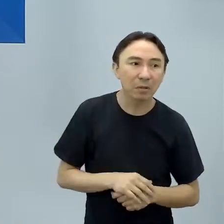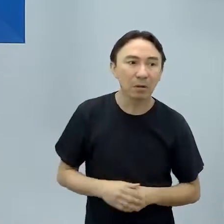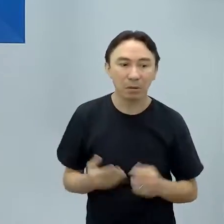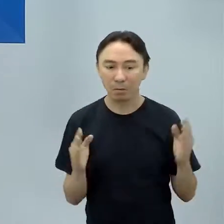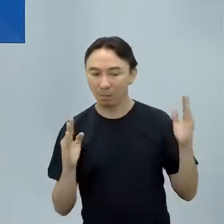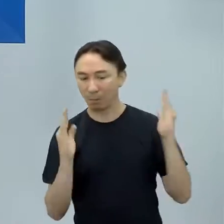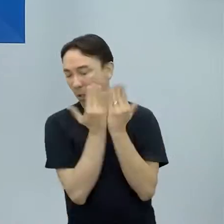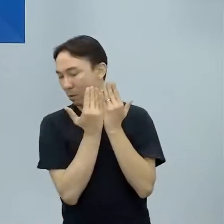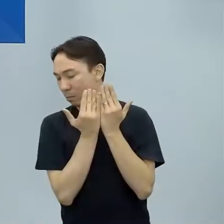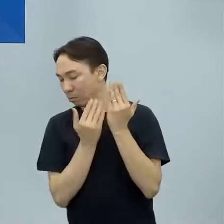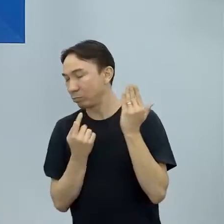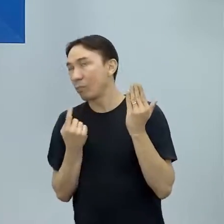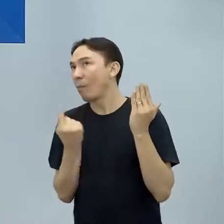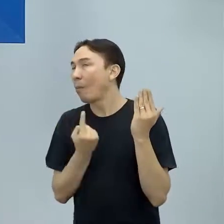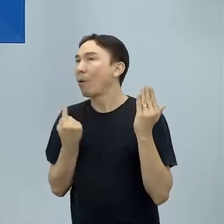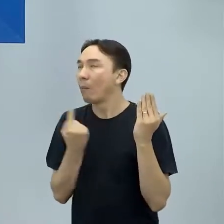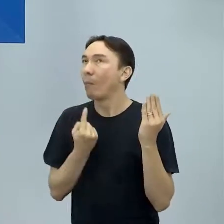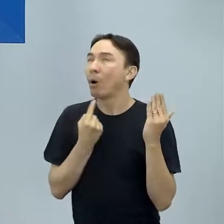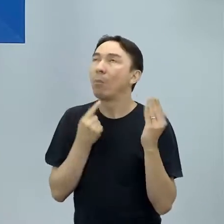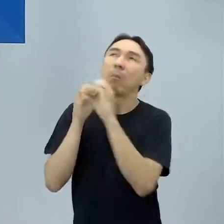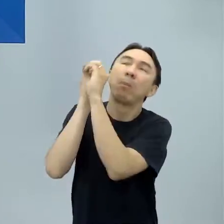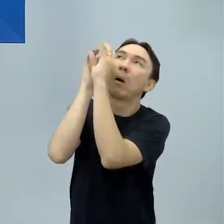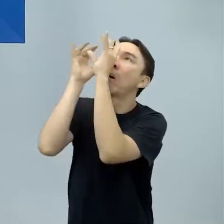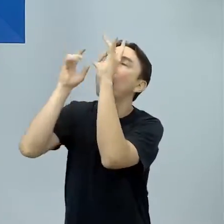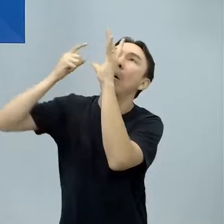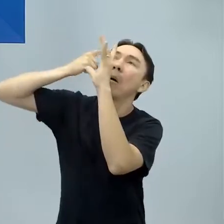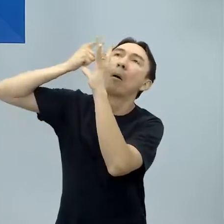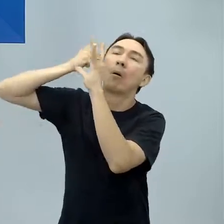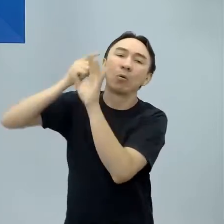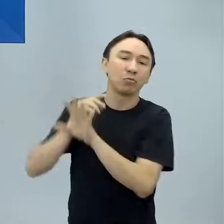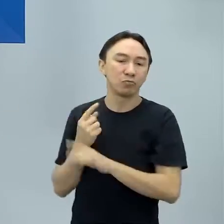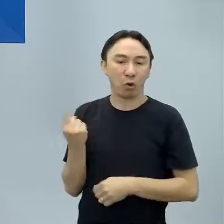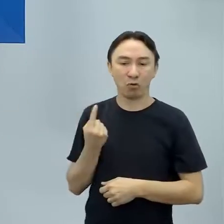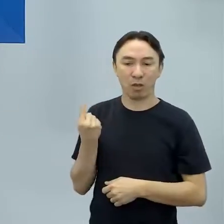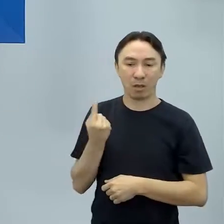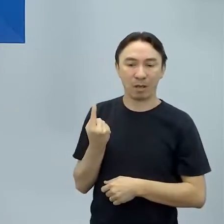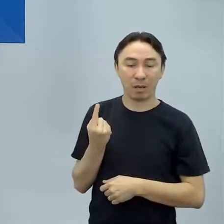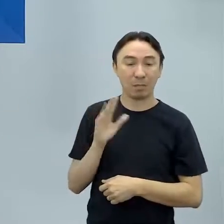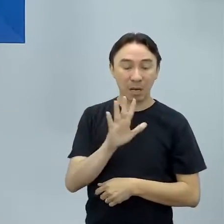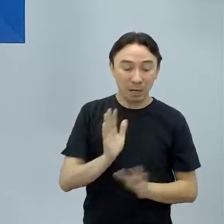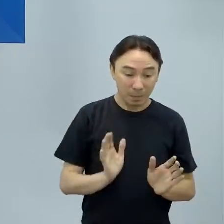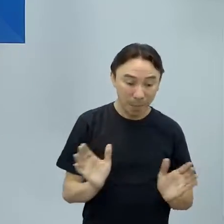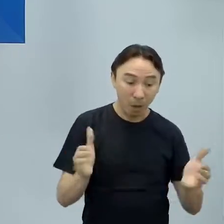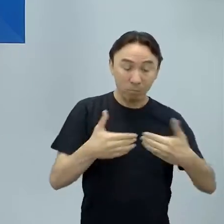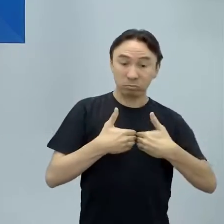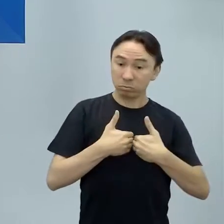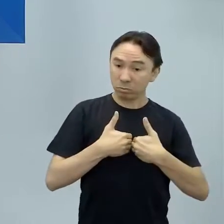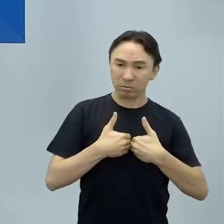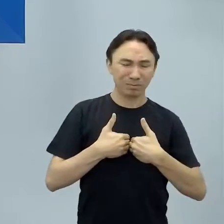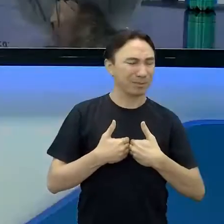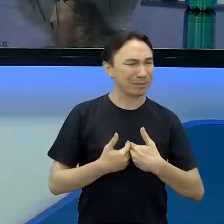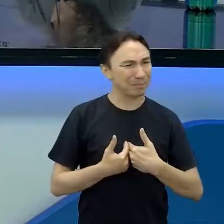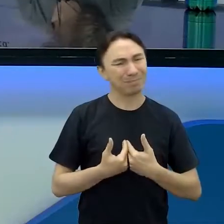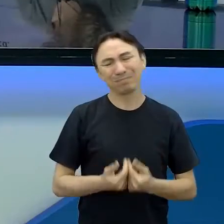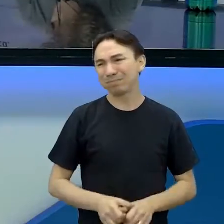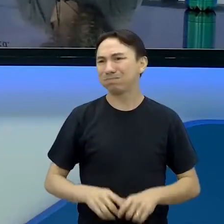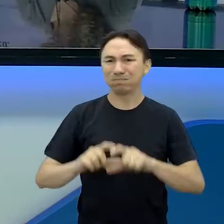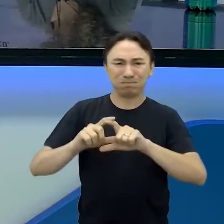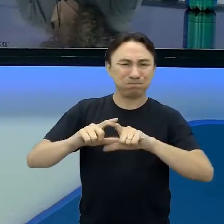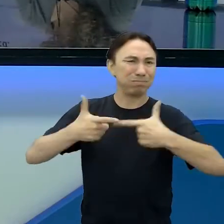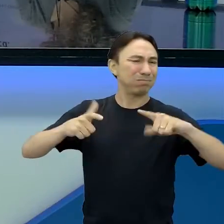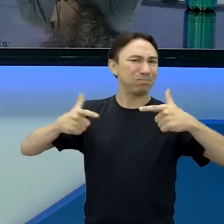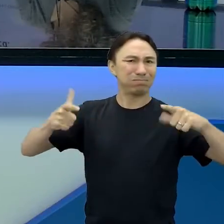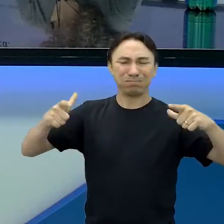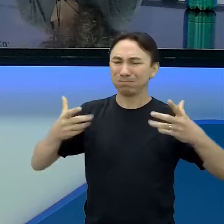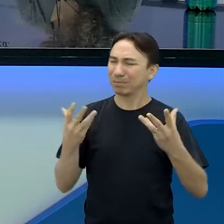mundo dela. Só que o autismo ele é muito amplo, a gente tem, ainda bem, muitas pesquisas que têm difundido isso, que